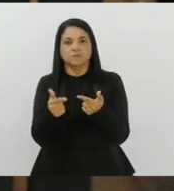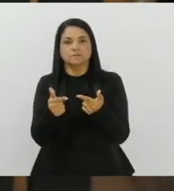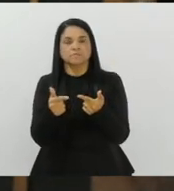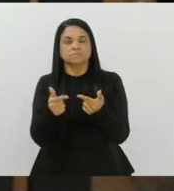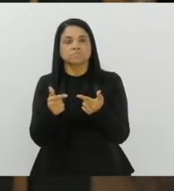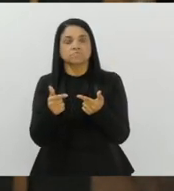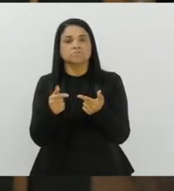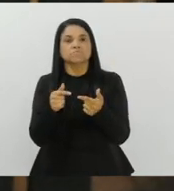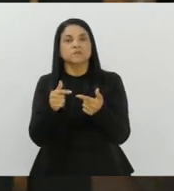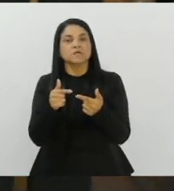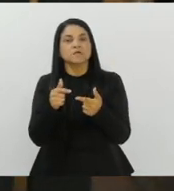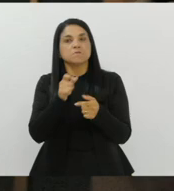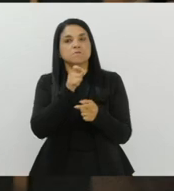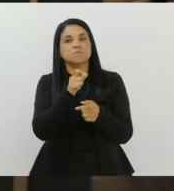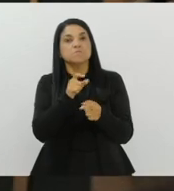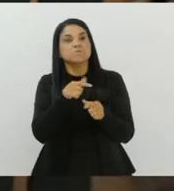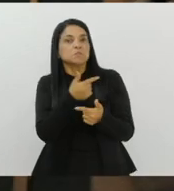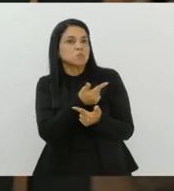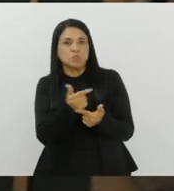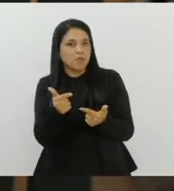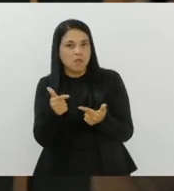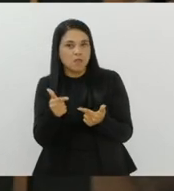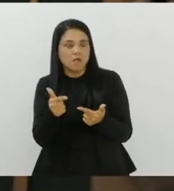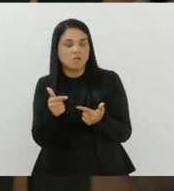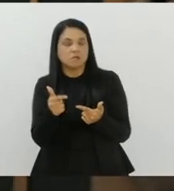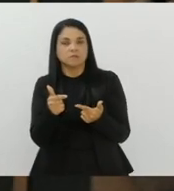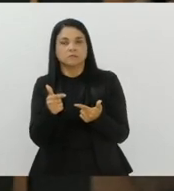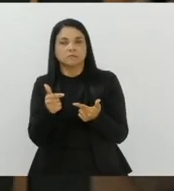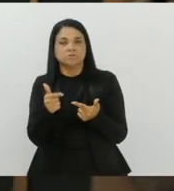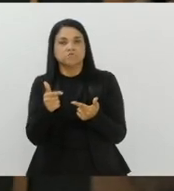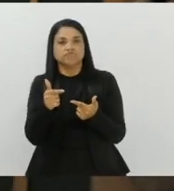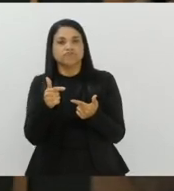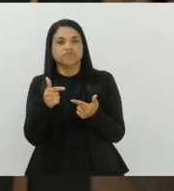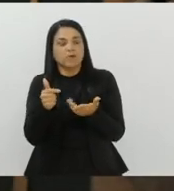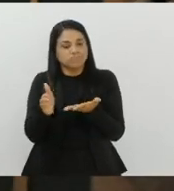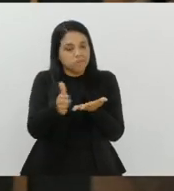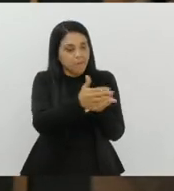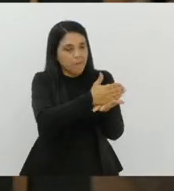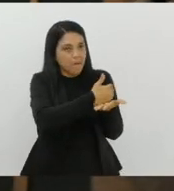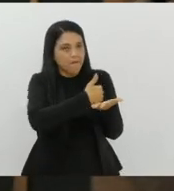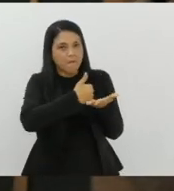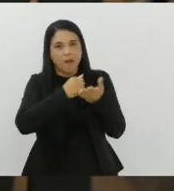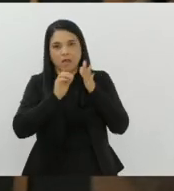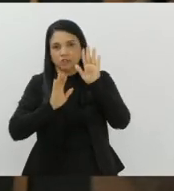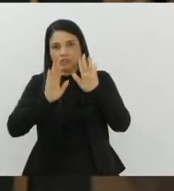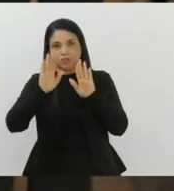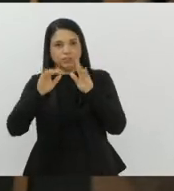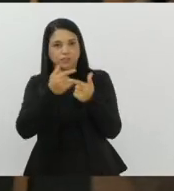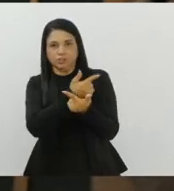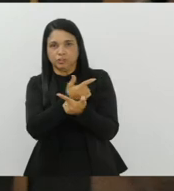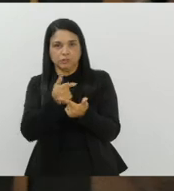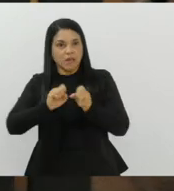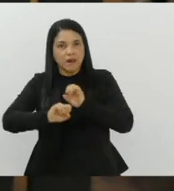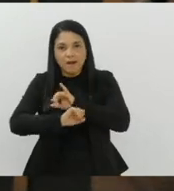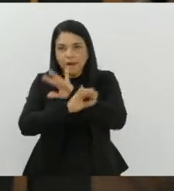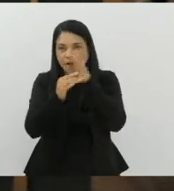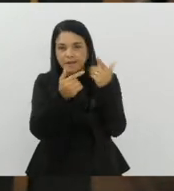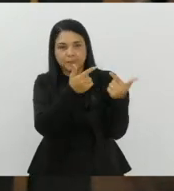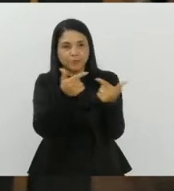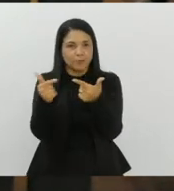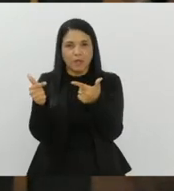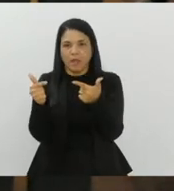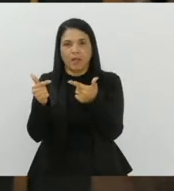de processos que envolvem pessoas com deficiência, para a gente ter uma estatística clara de quantos processos se